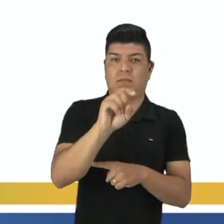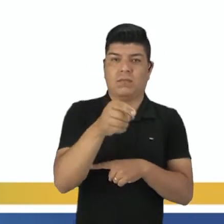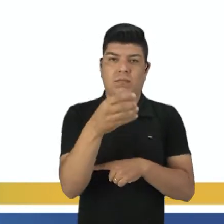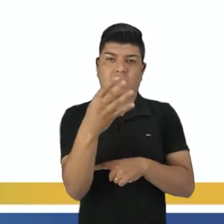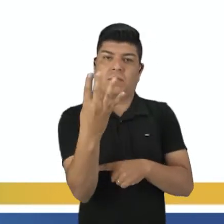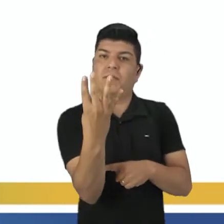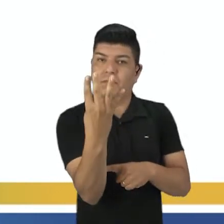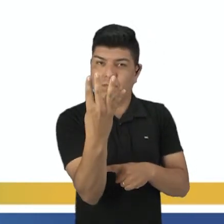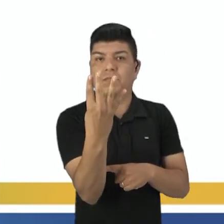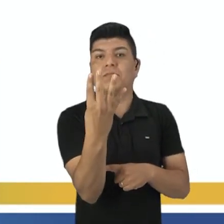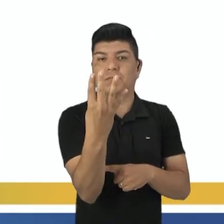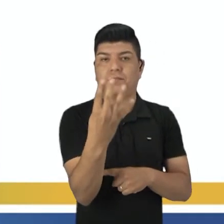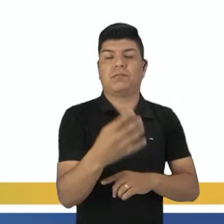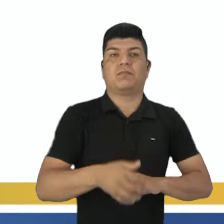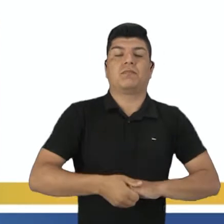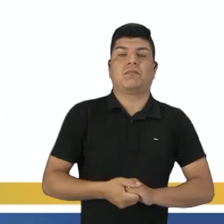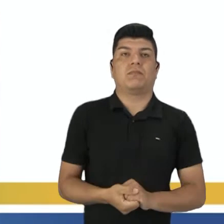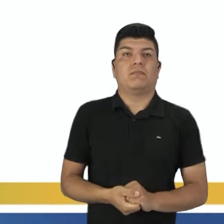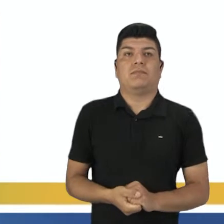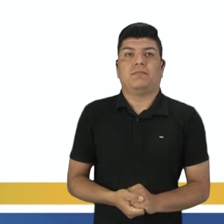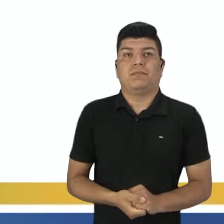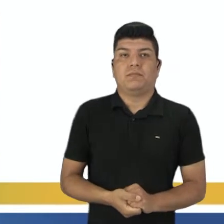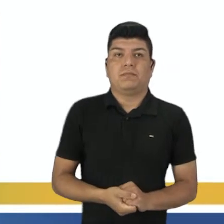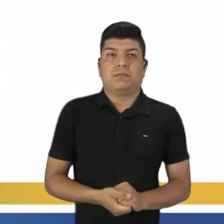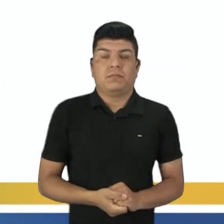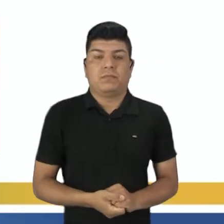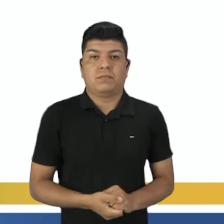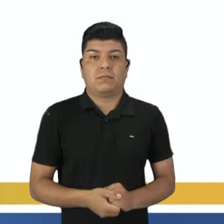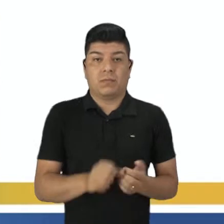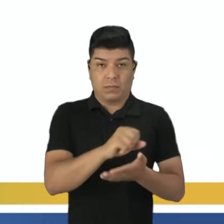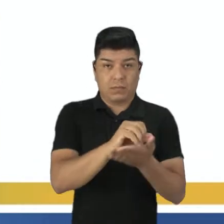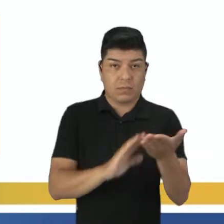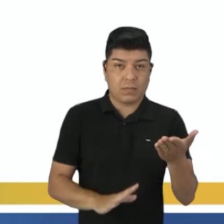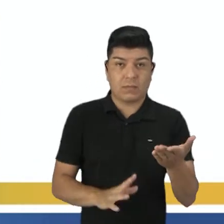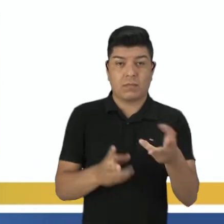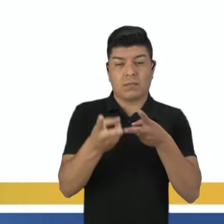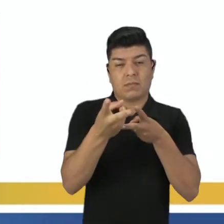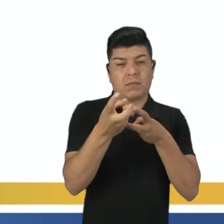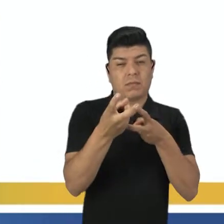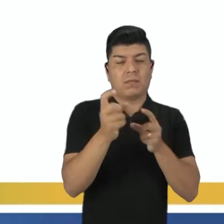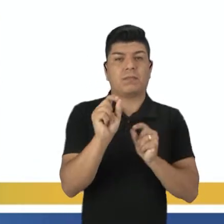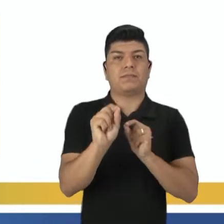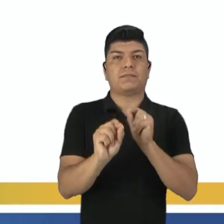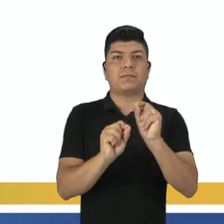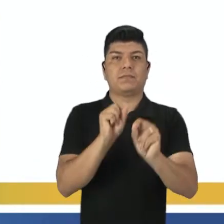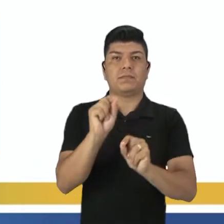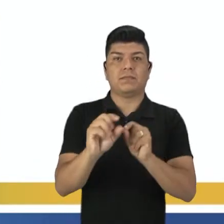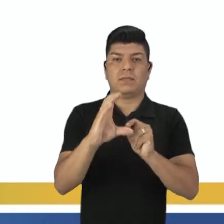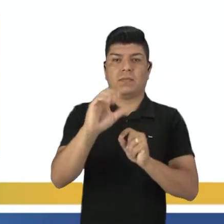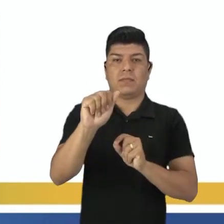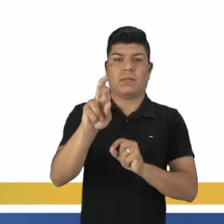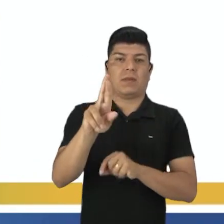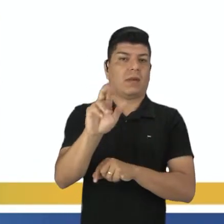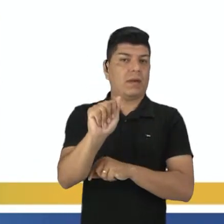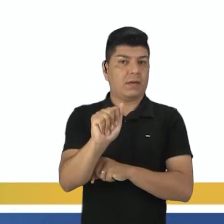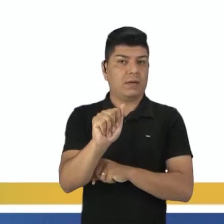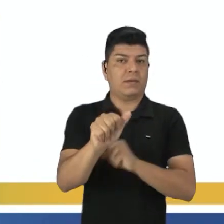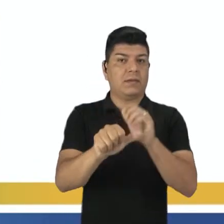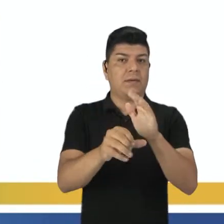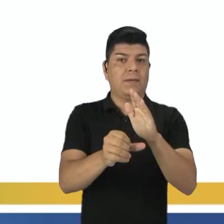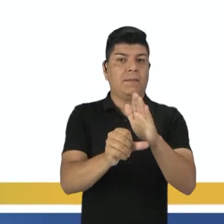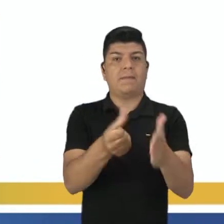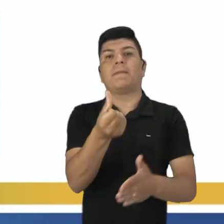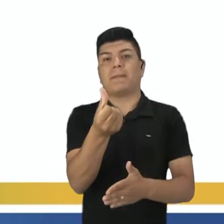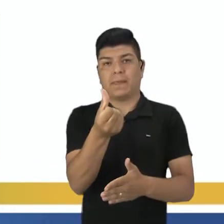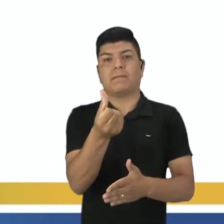de frequência relativa. Então, nessa primeira atividade, nós podemos observar que a face cara, né, caiu 6